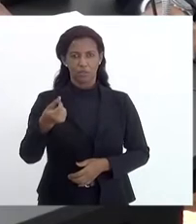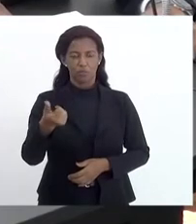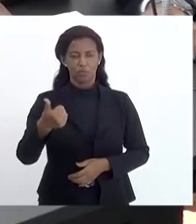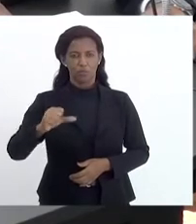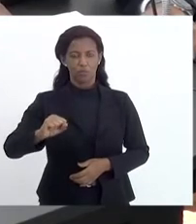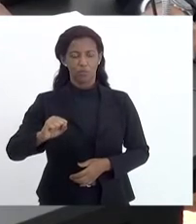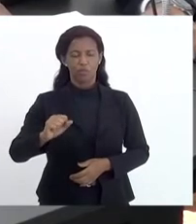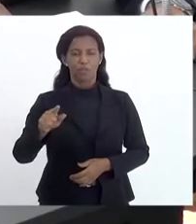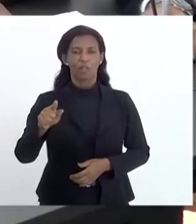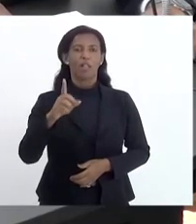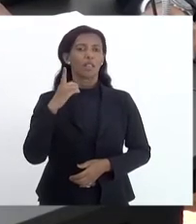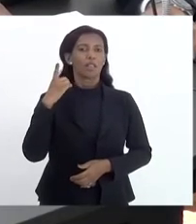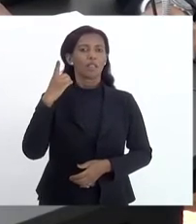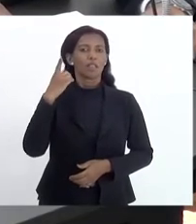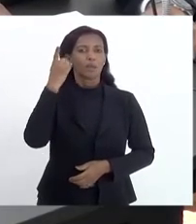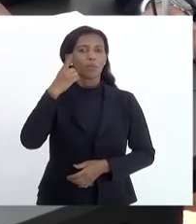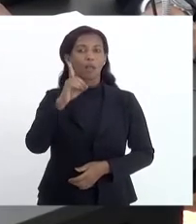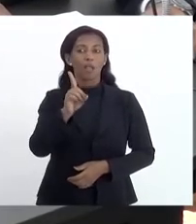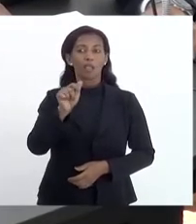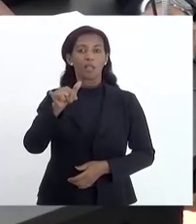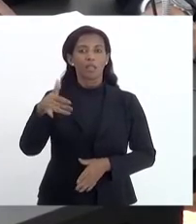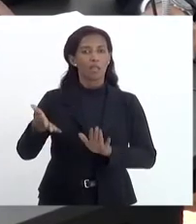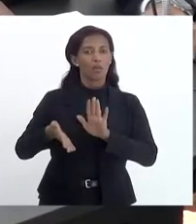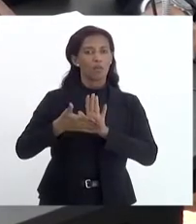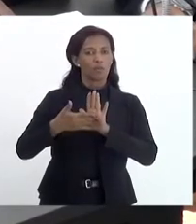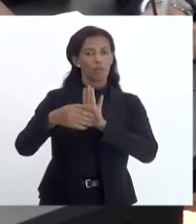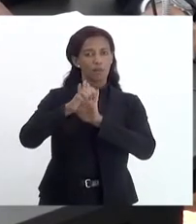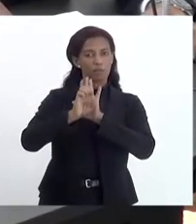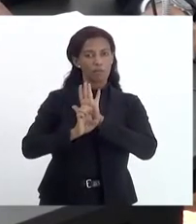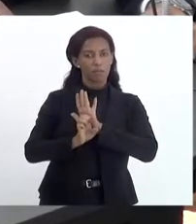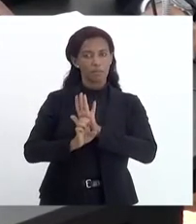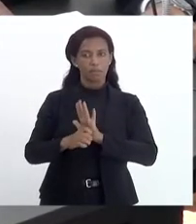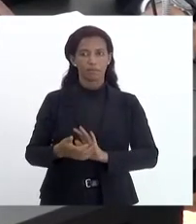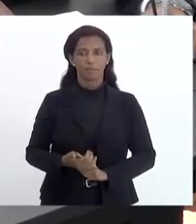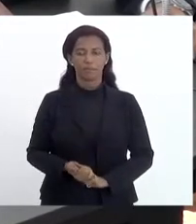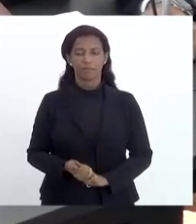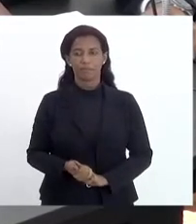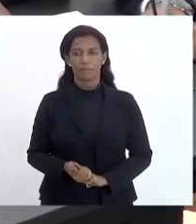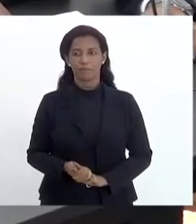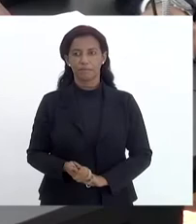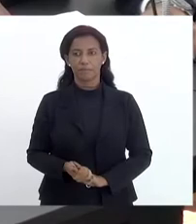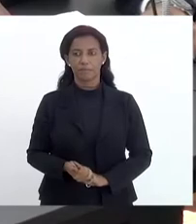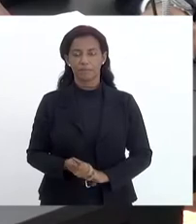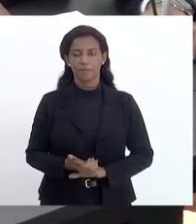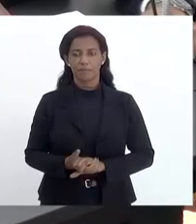946/2019, autoria do deputado Daniel Librelon, parecer é favorável às emendas. Agora,